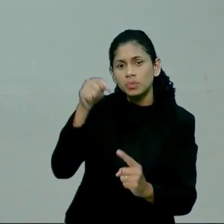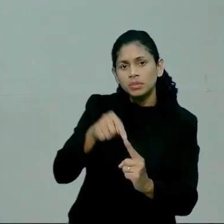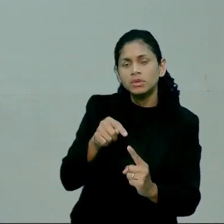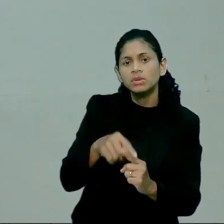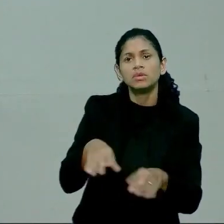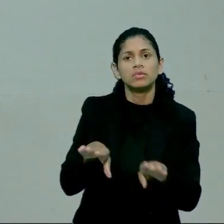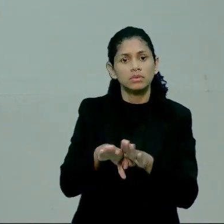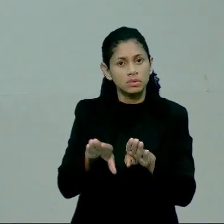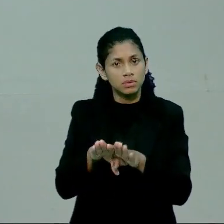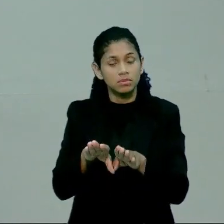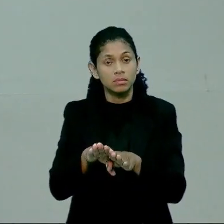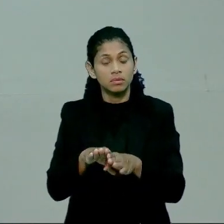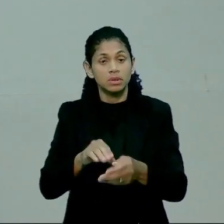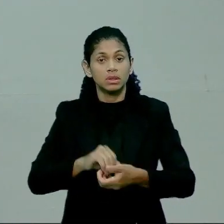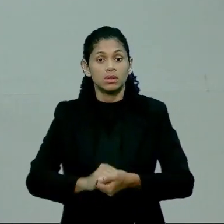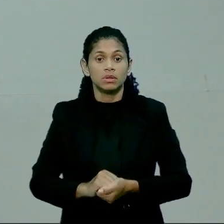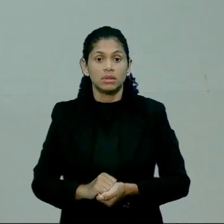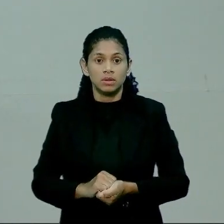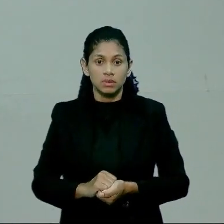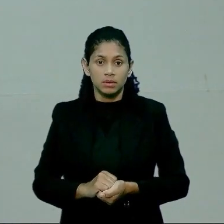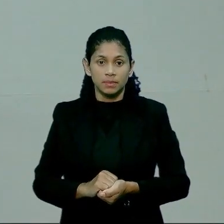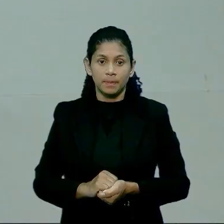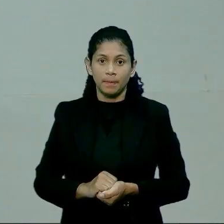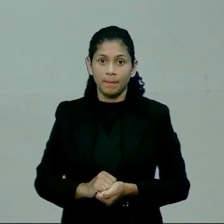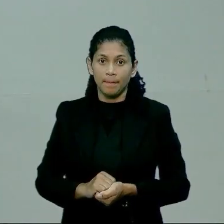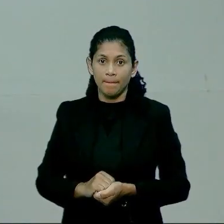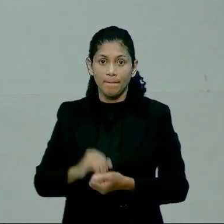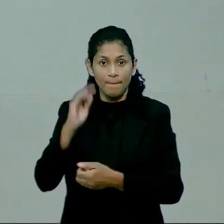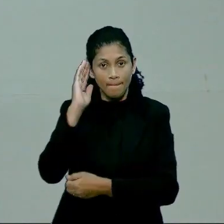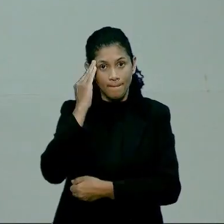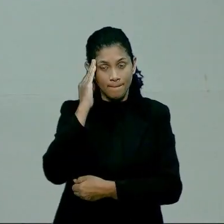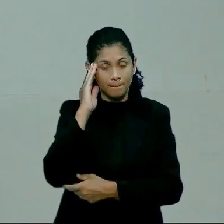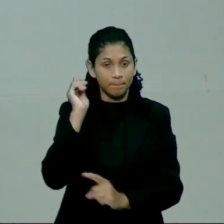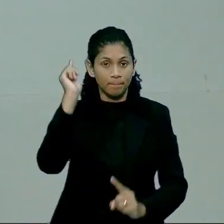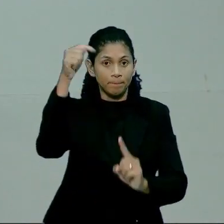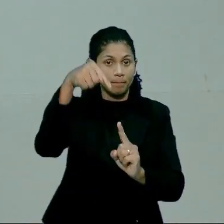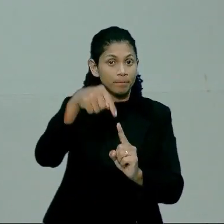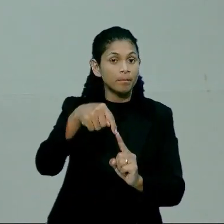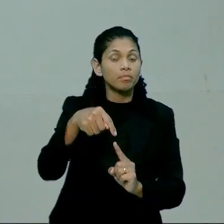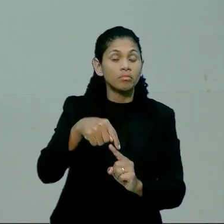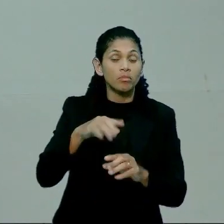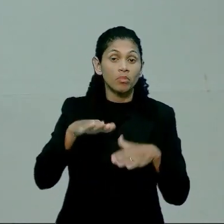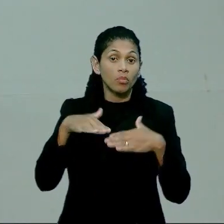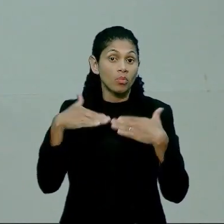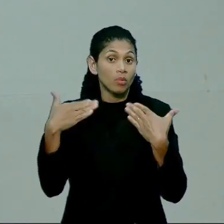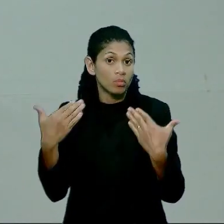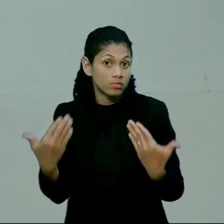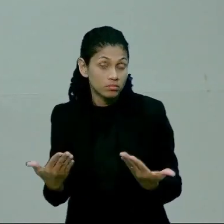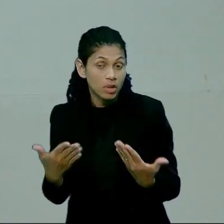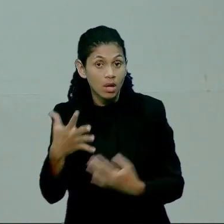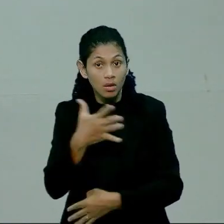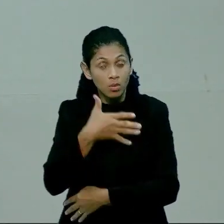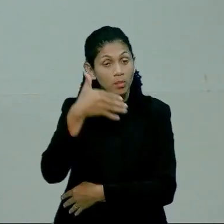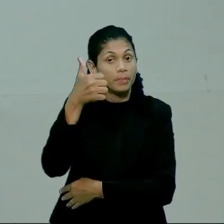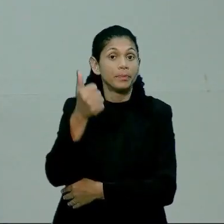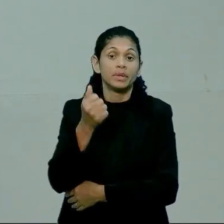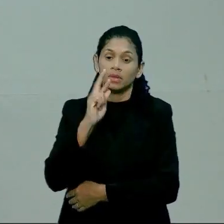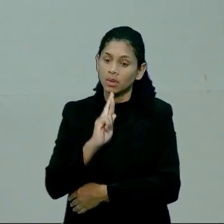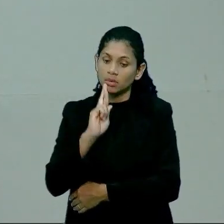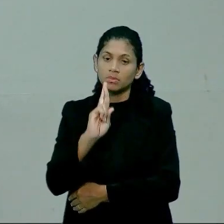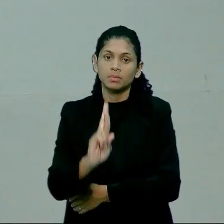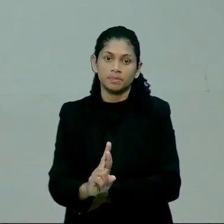prevenção, profilaxia. Então, tem todo o direcionamento de entender e identificar qual é aquela que efetivamente vai ser mais eficaz